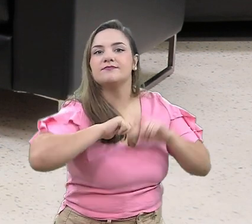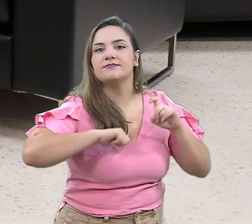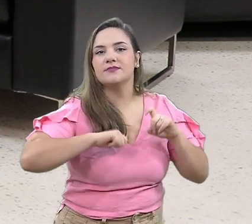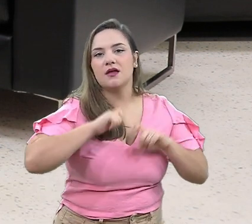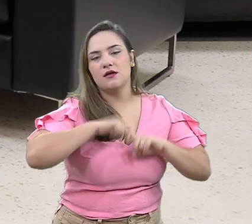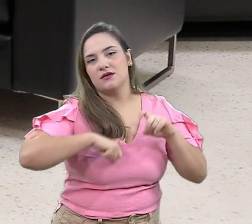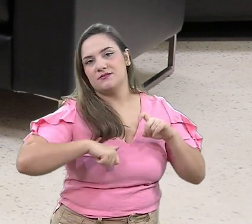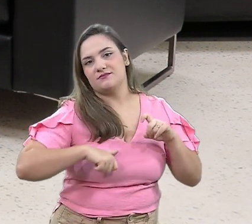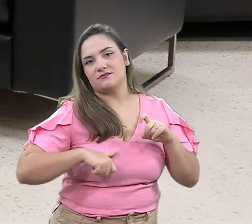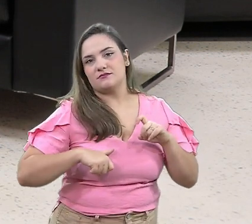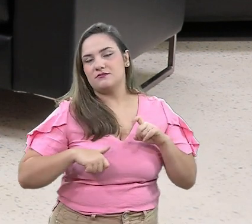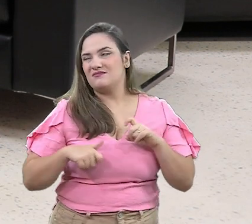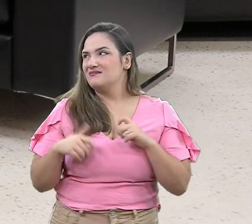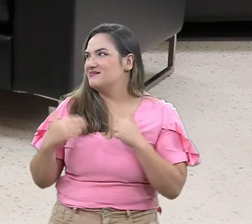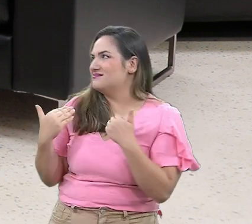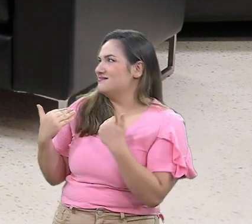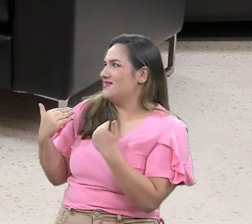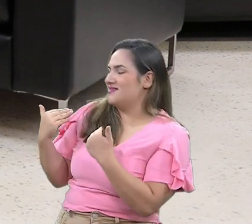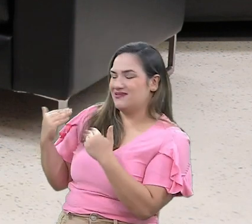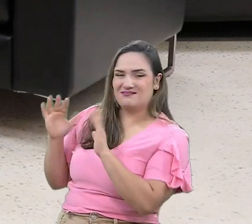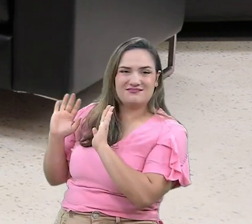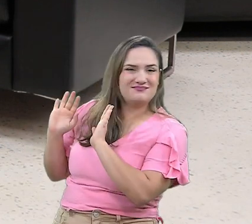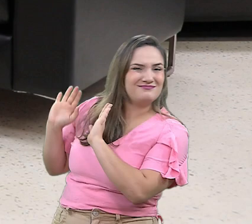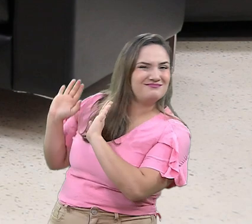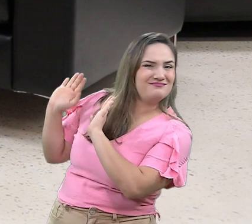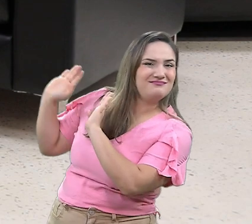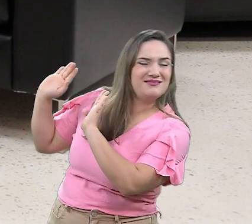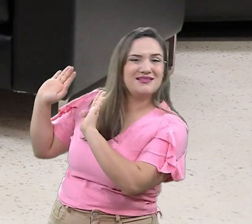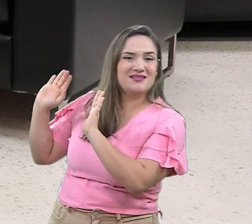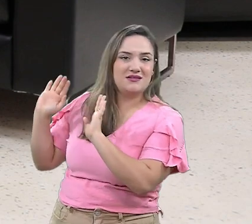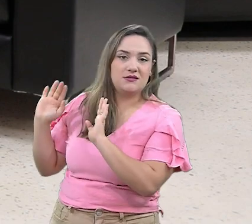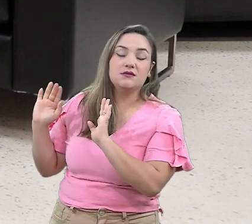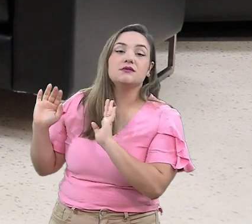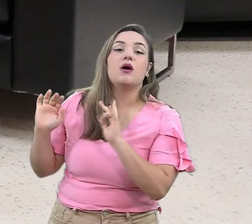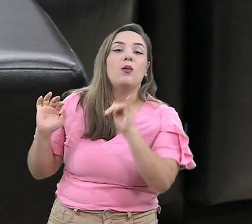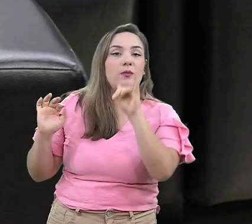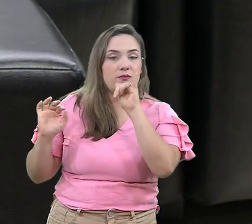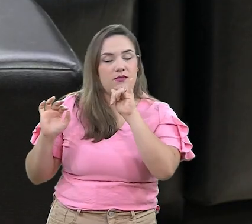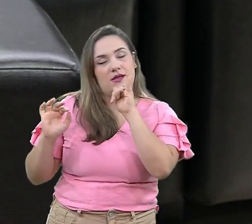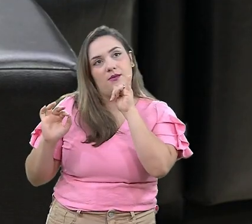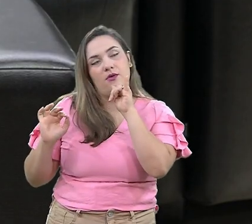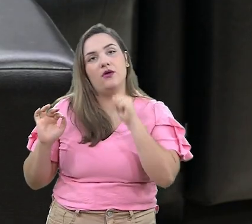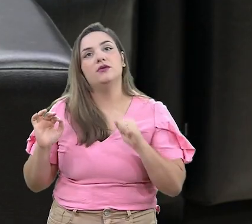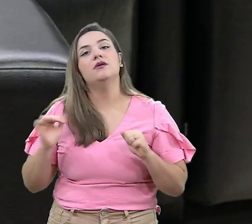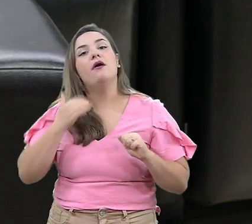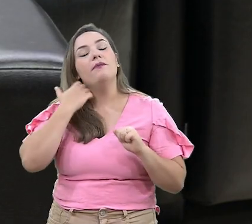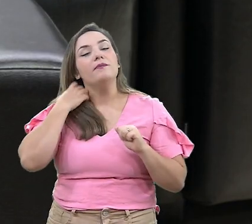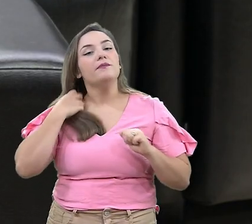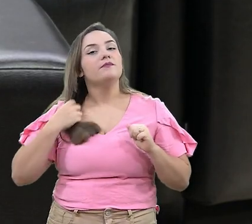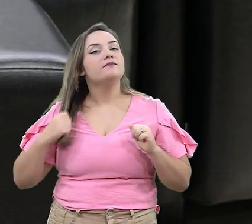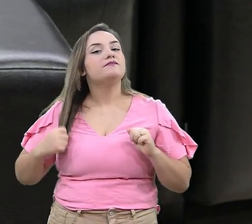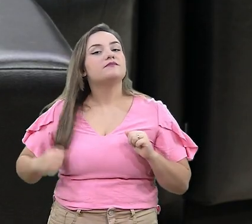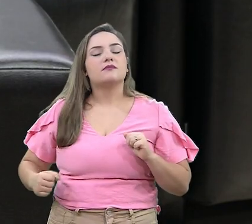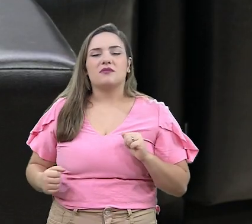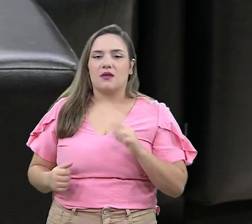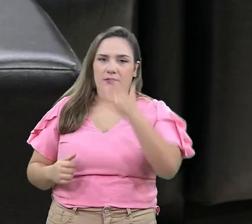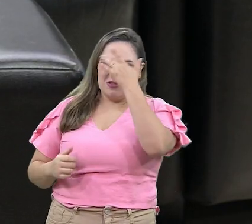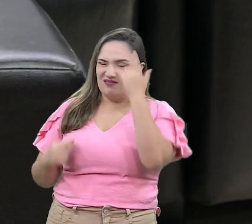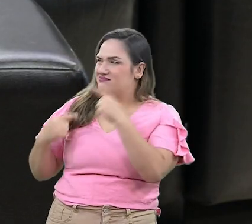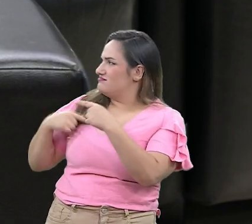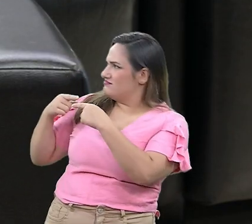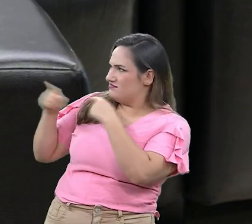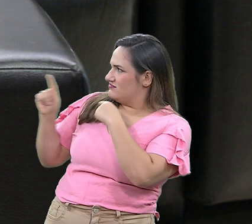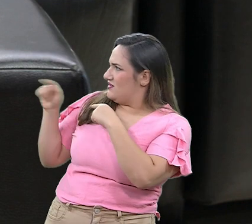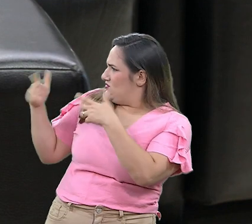dessa conduta é o constrangimento. Então, a partir do momento em que a pessoa